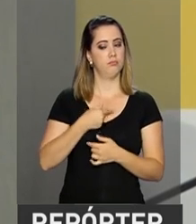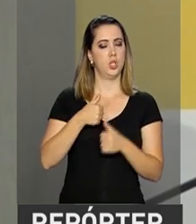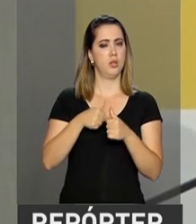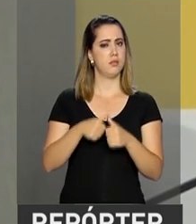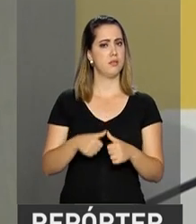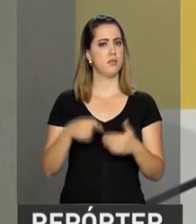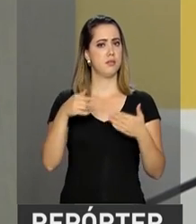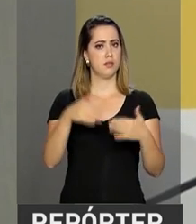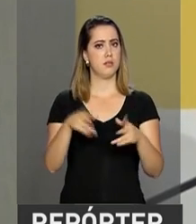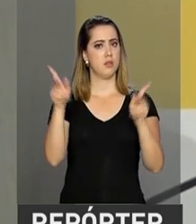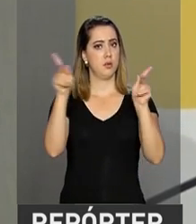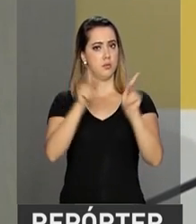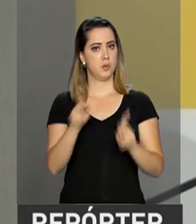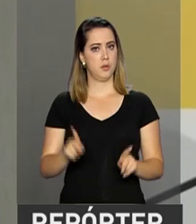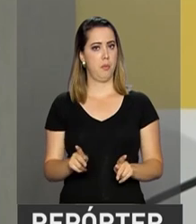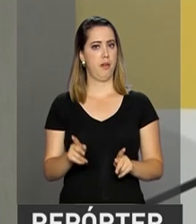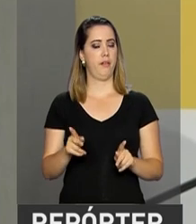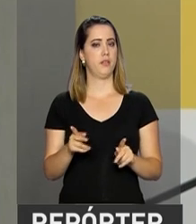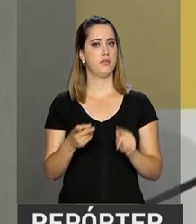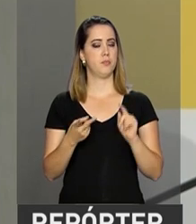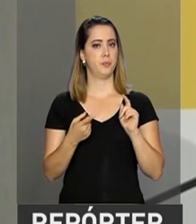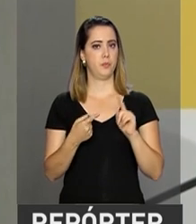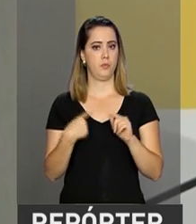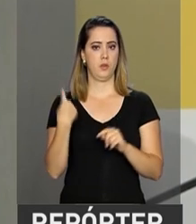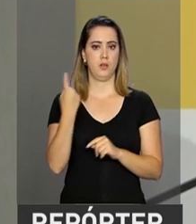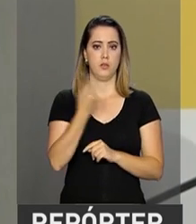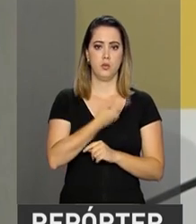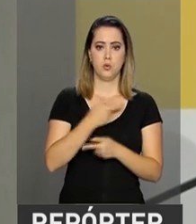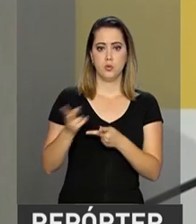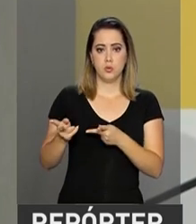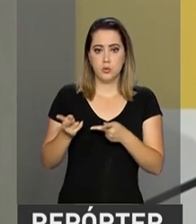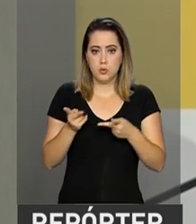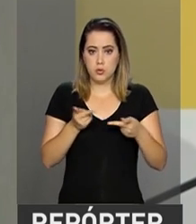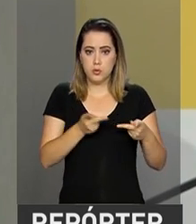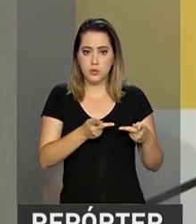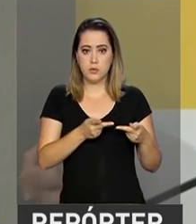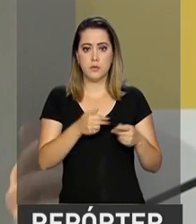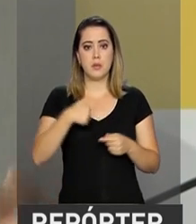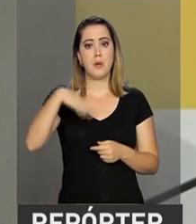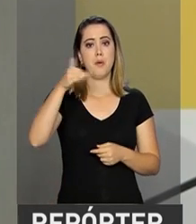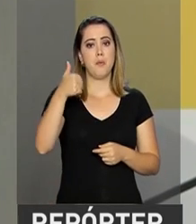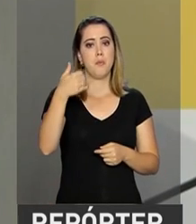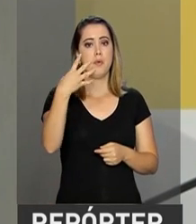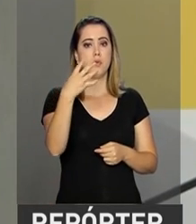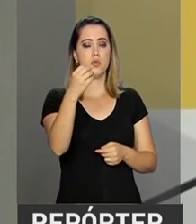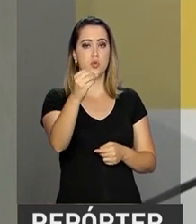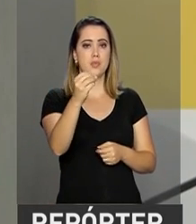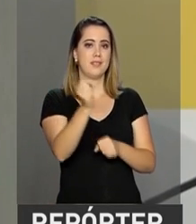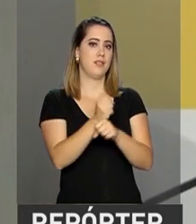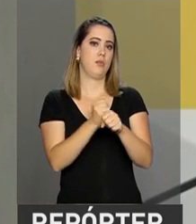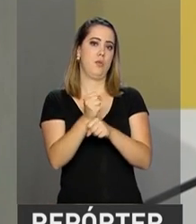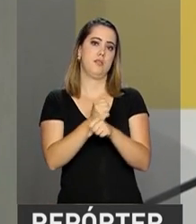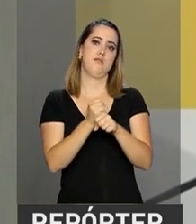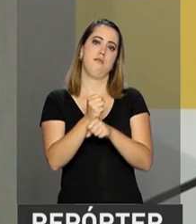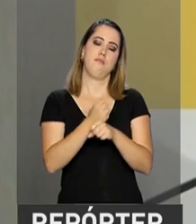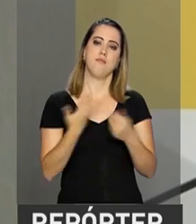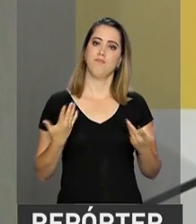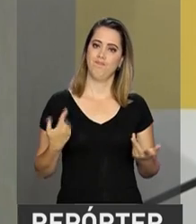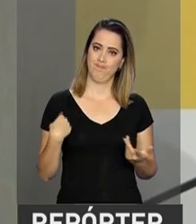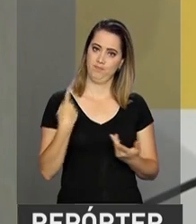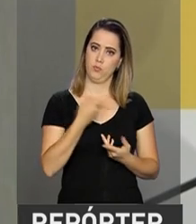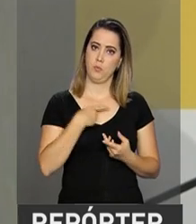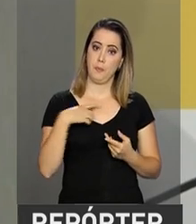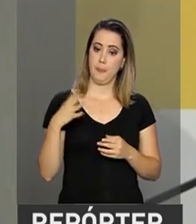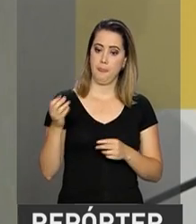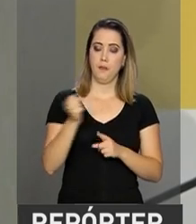em paz com nossos vizinhos há mais de 140 anos nós somos